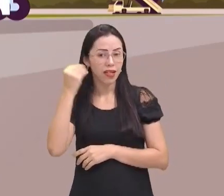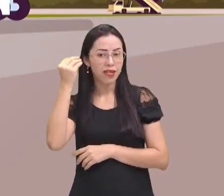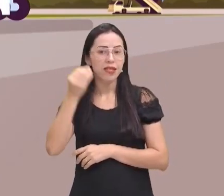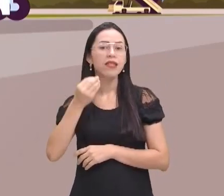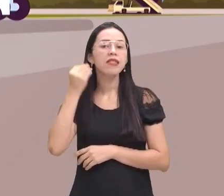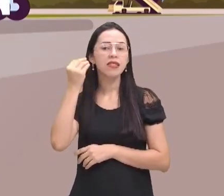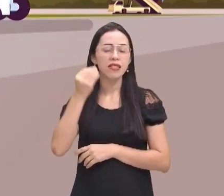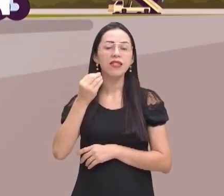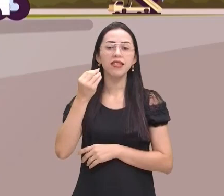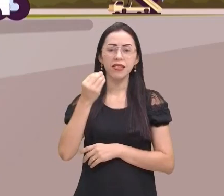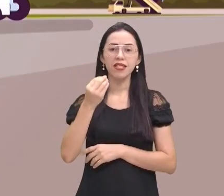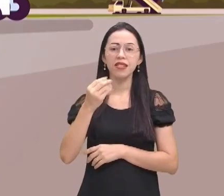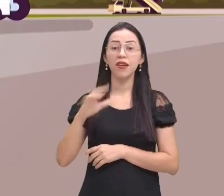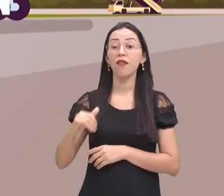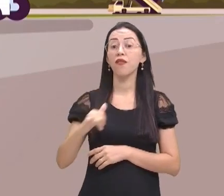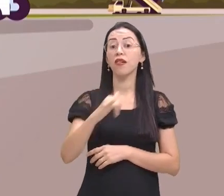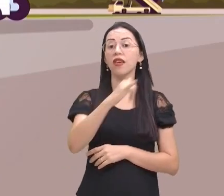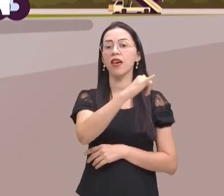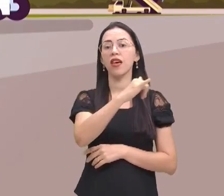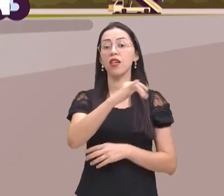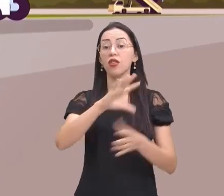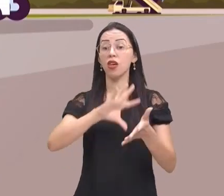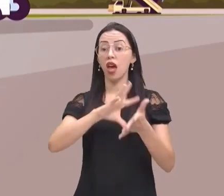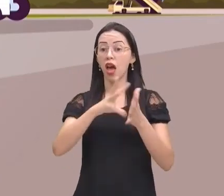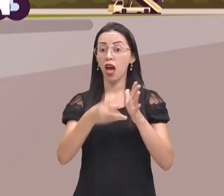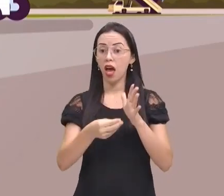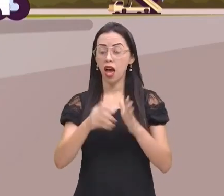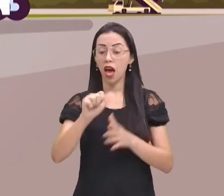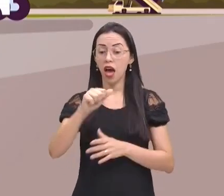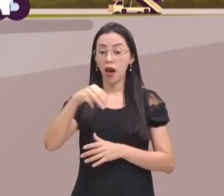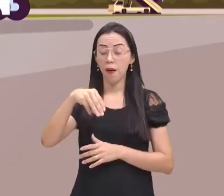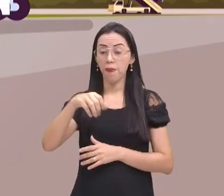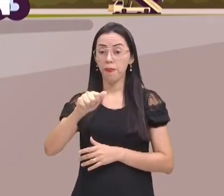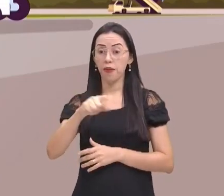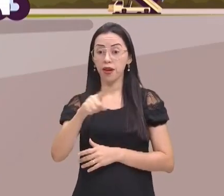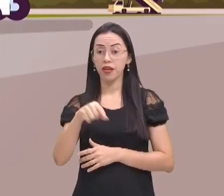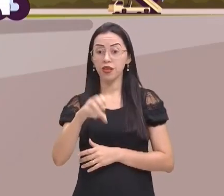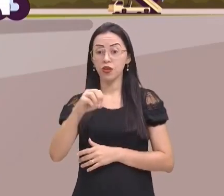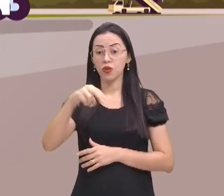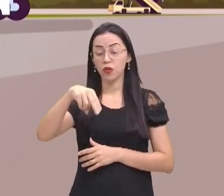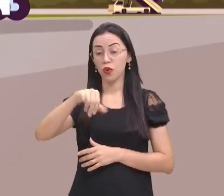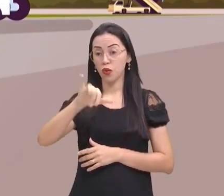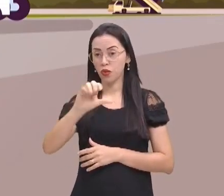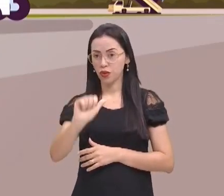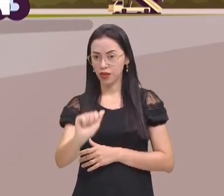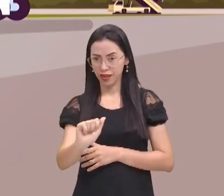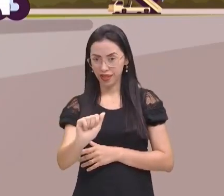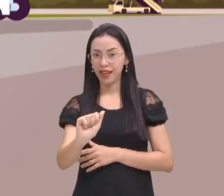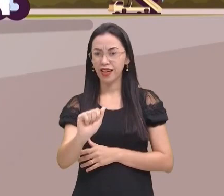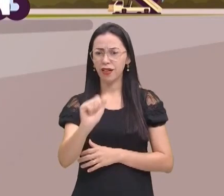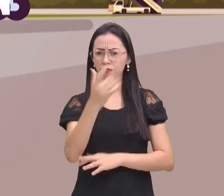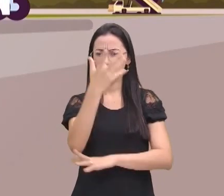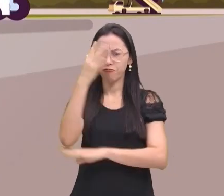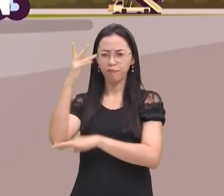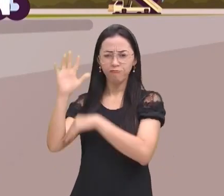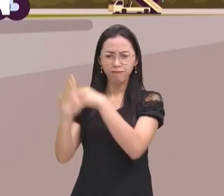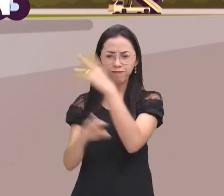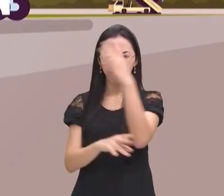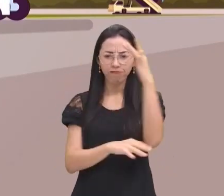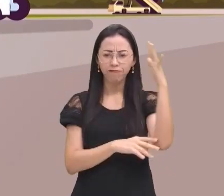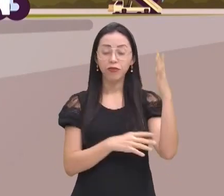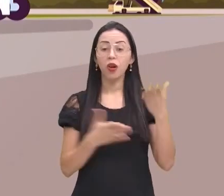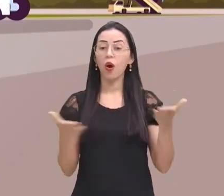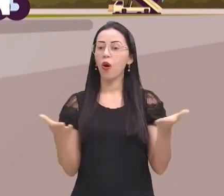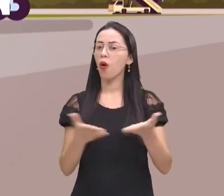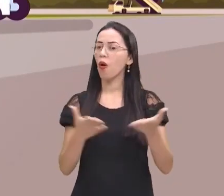Amazônia. Vocês já estão curiosos? Então agora nós vamos embarcar juntinhos na nossa aventura de